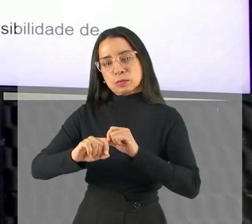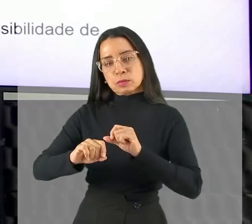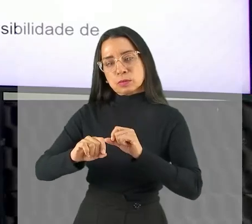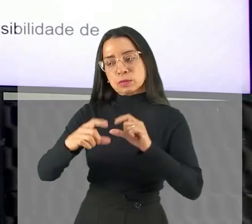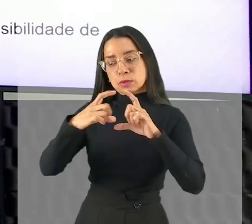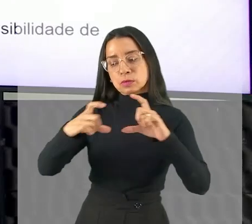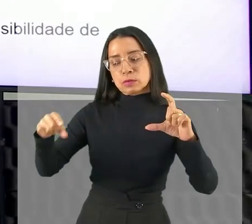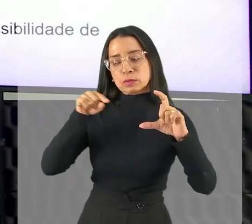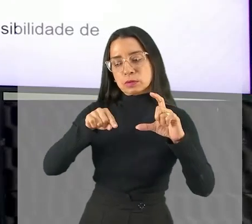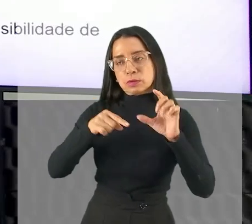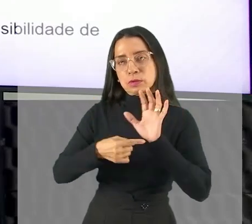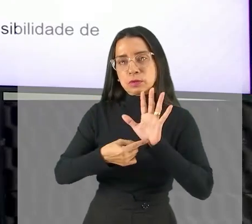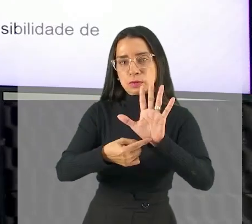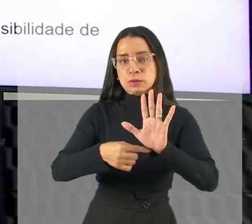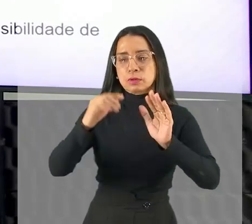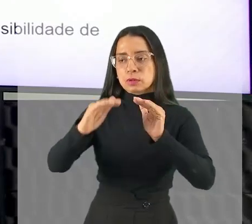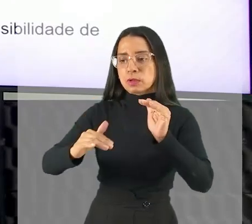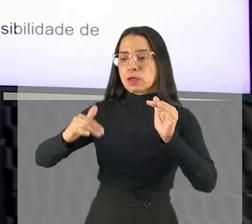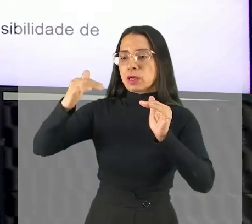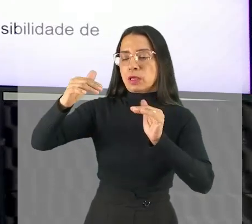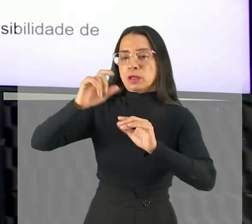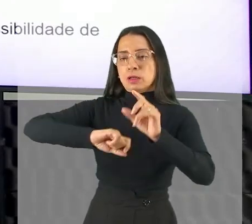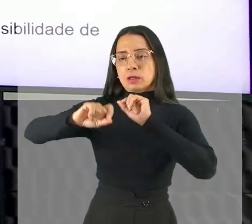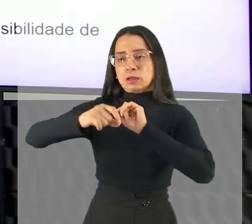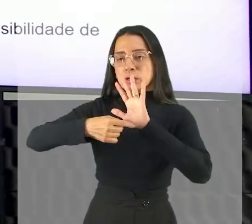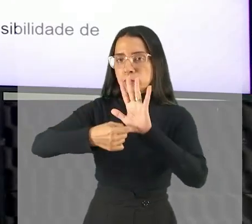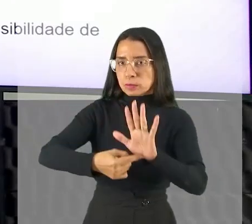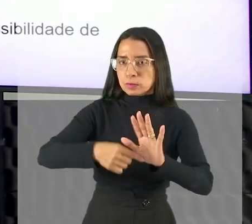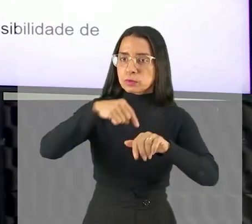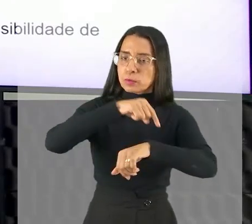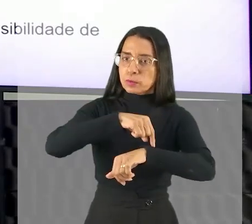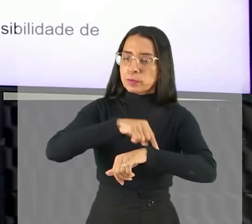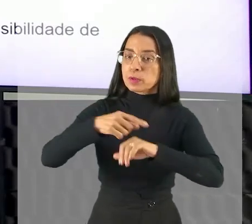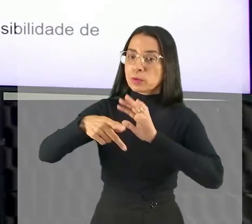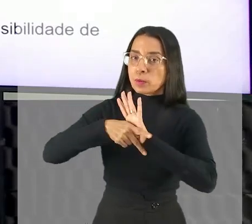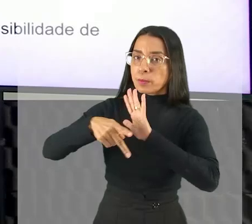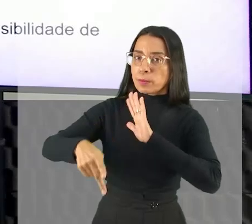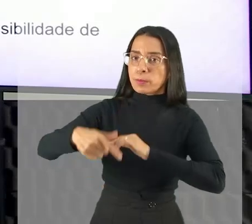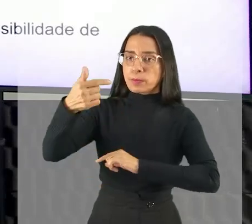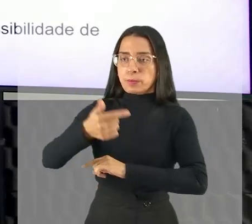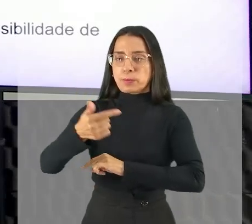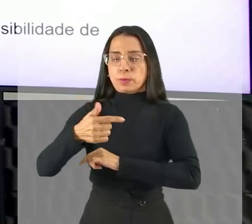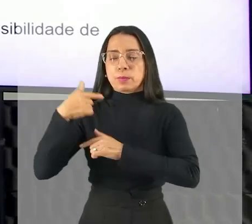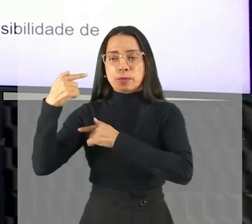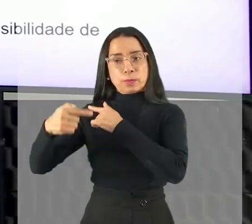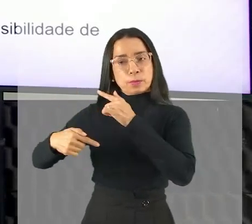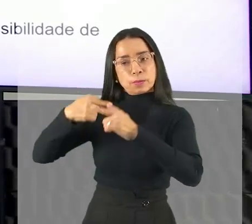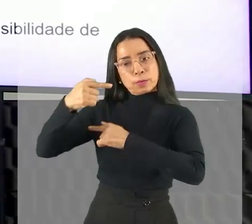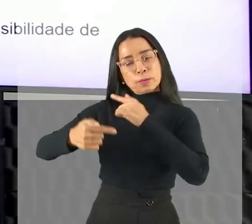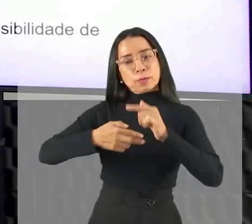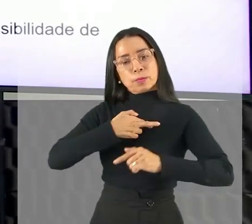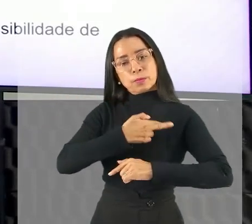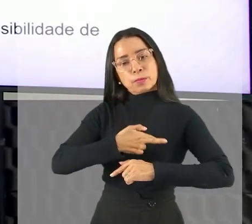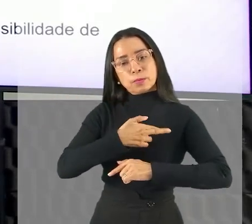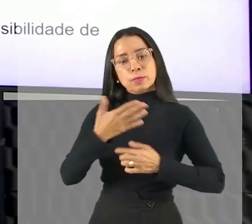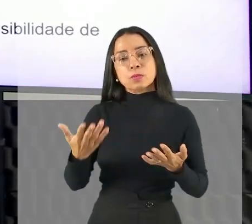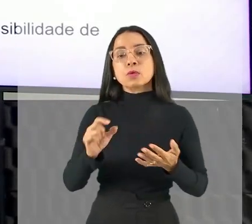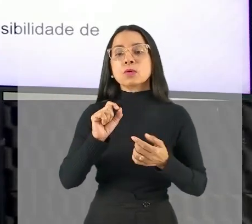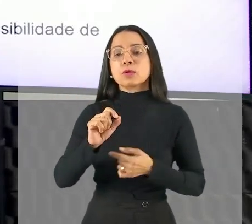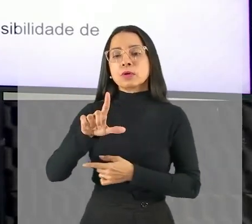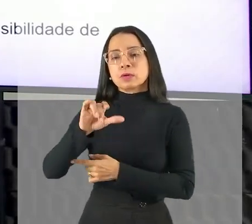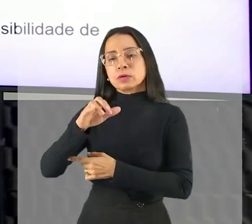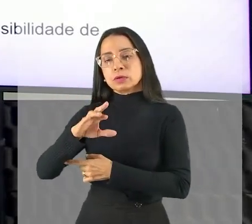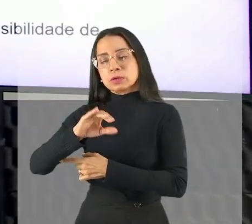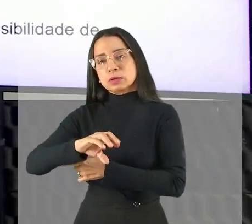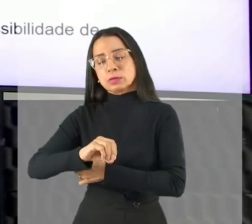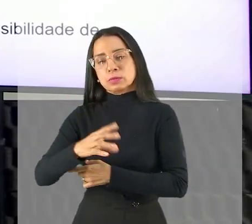do que ressalta esse momento específico da segunda geração do romantismo. Qual é esse lirismo, né? Então, aí a gente tem